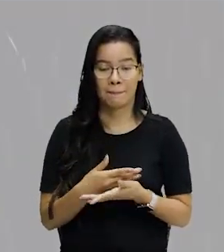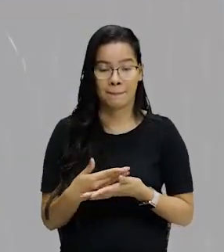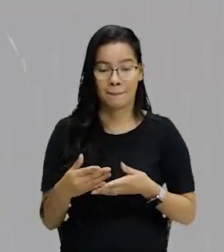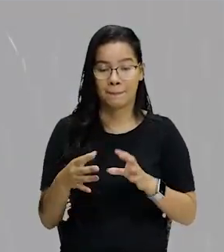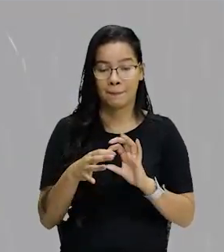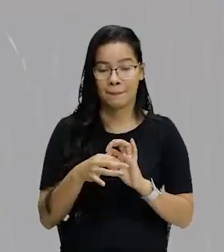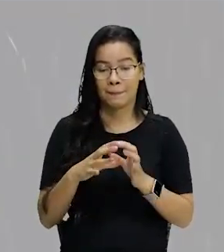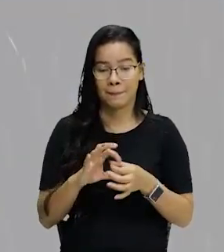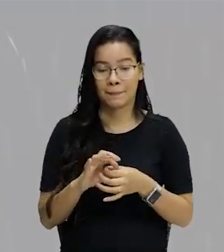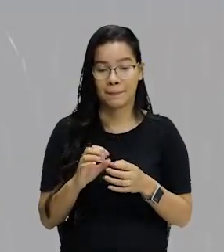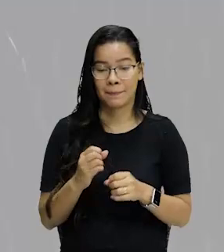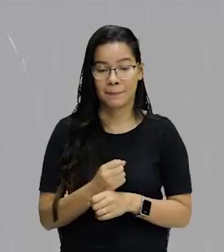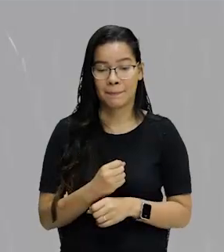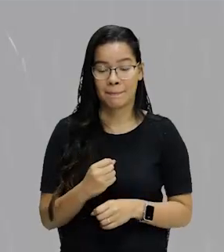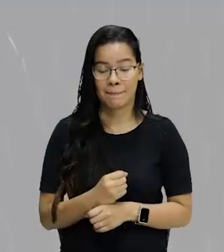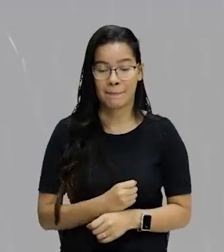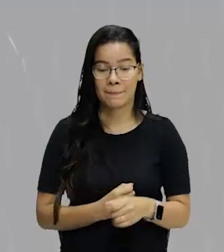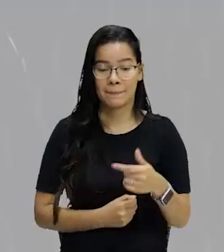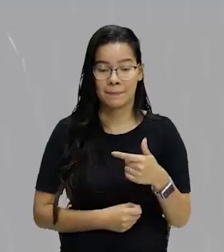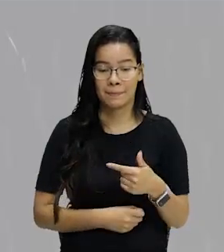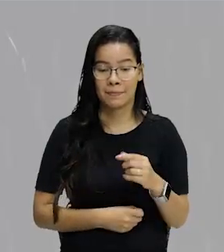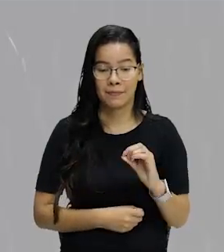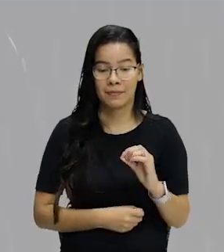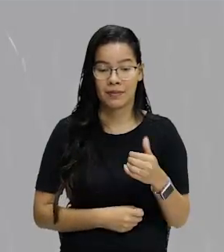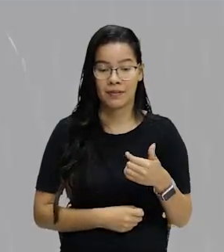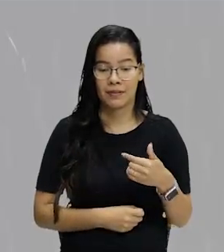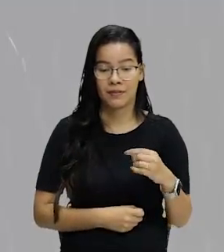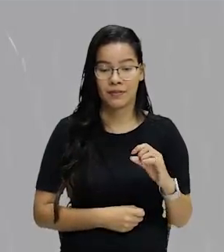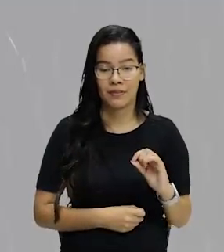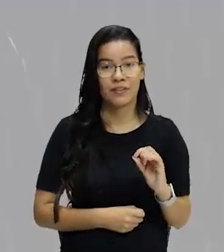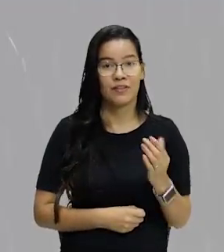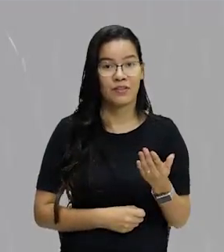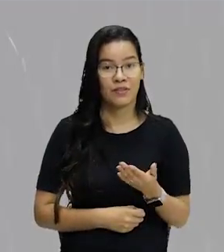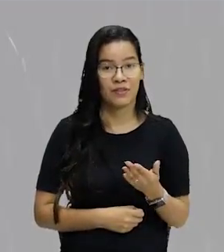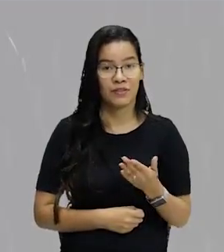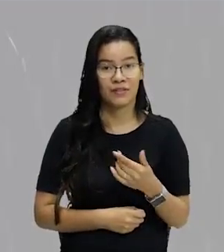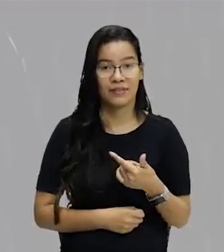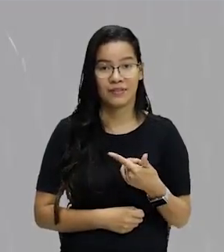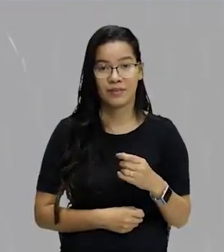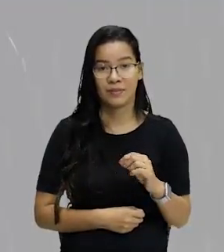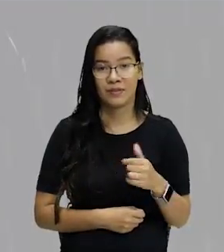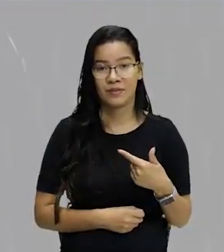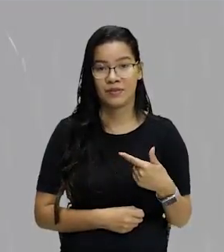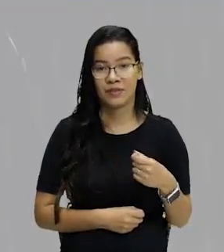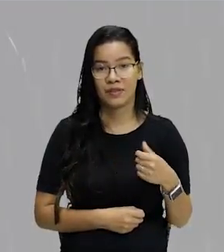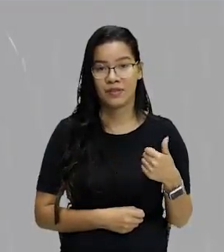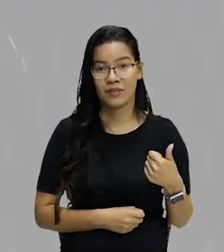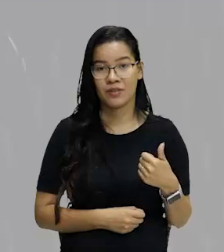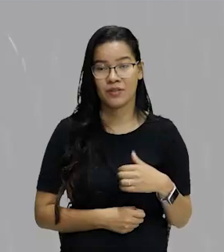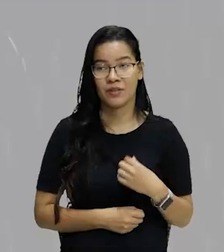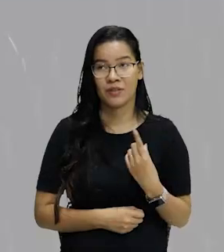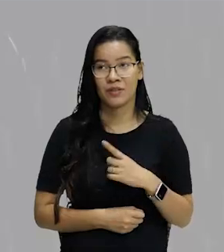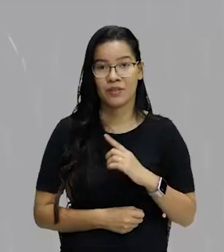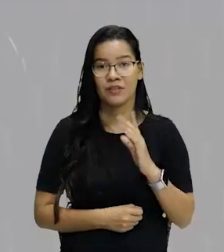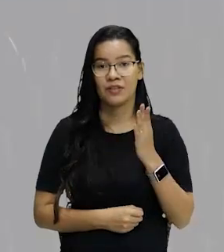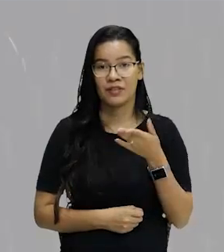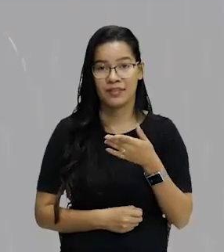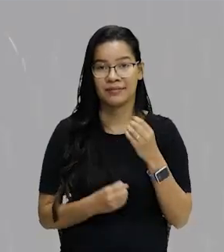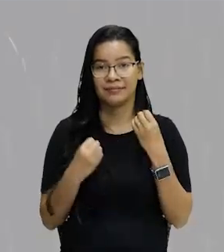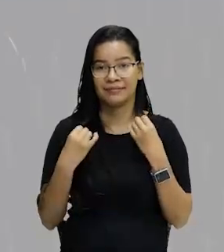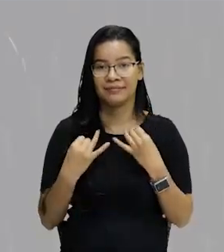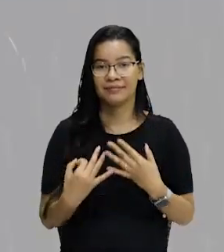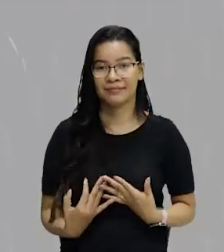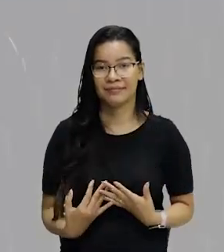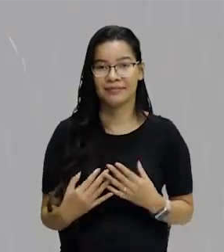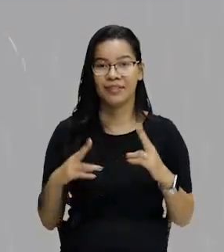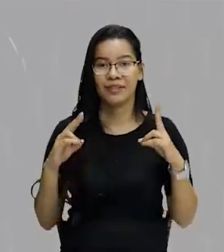Olímpicos de 2020, que aconteceram nesse ano de 2021 em Tóquio. Vou chegar daqui a pouco, tem um tópico específico para nós